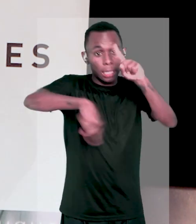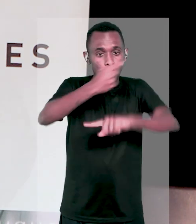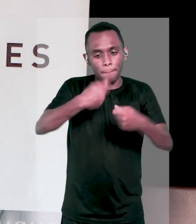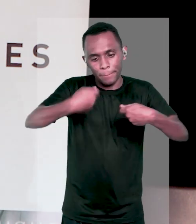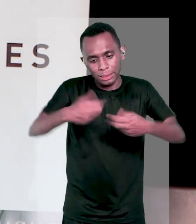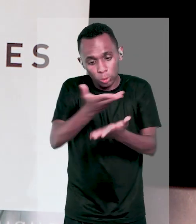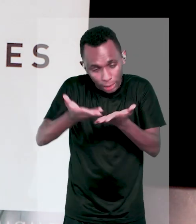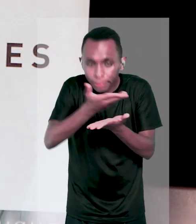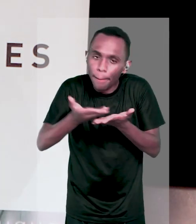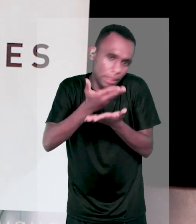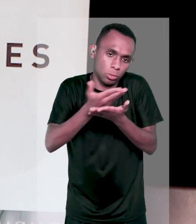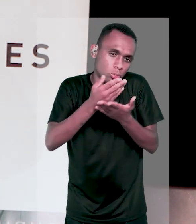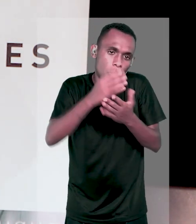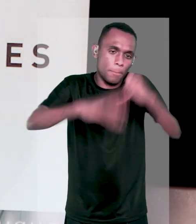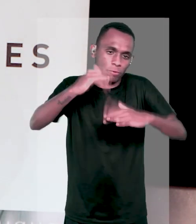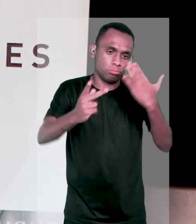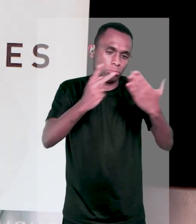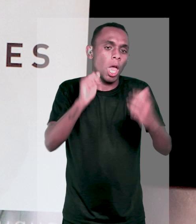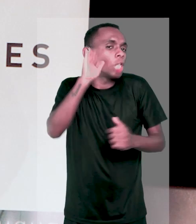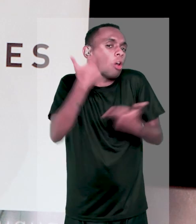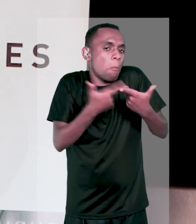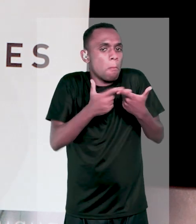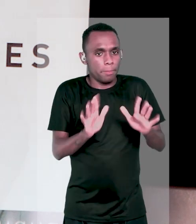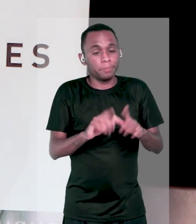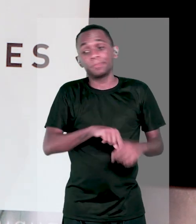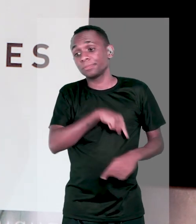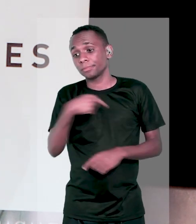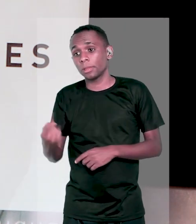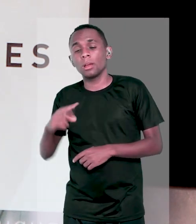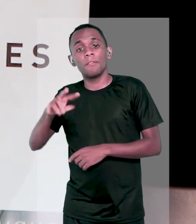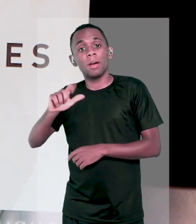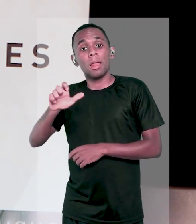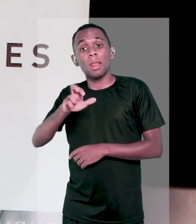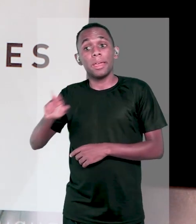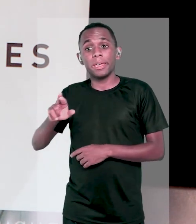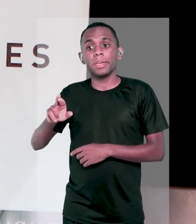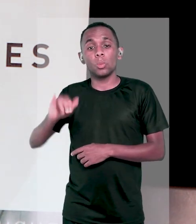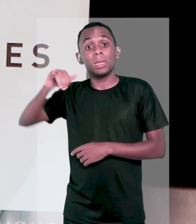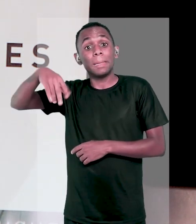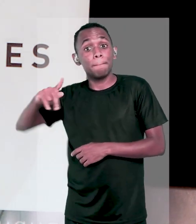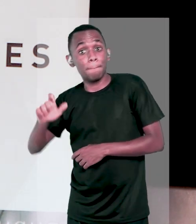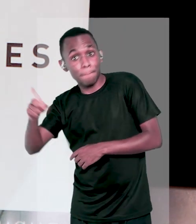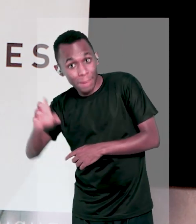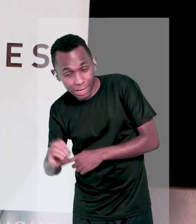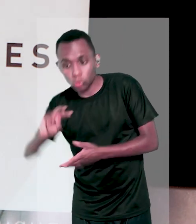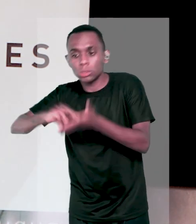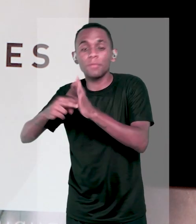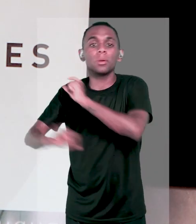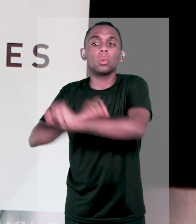interrogar para nos pôr em questão para tirarmos da zona de conforto